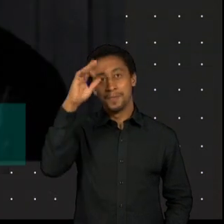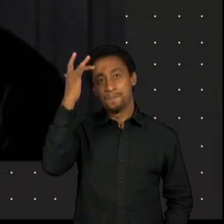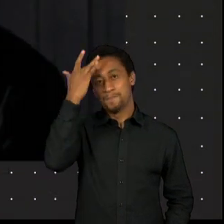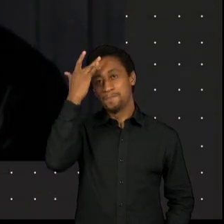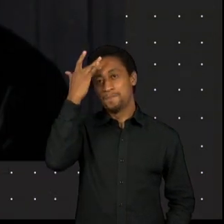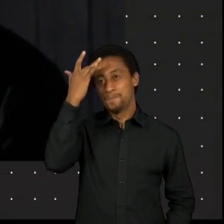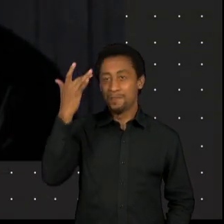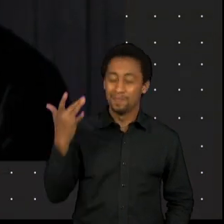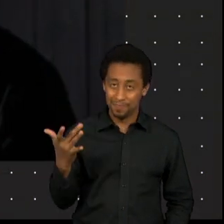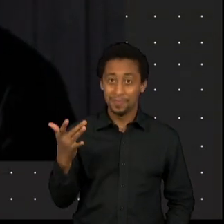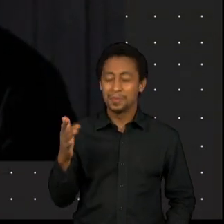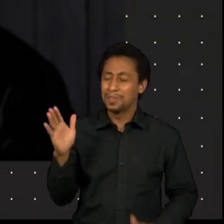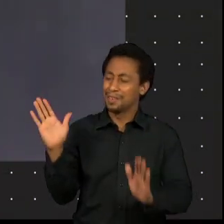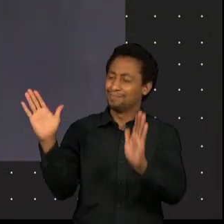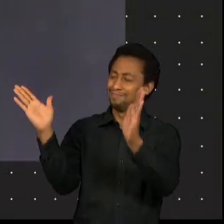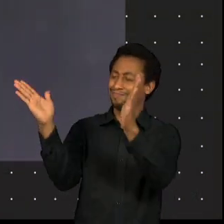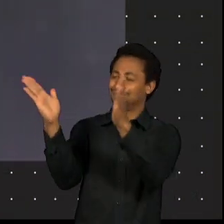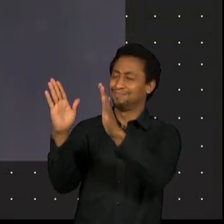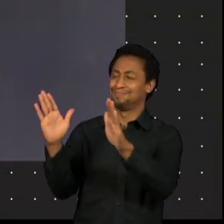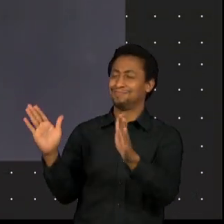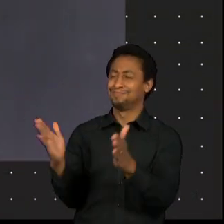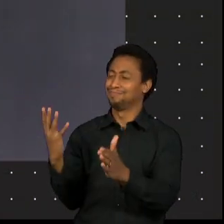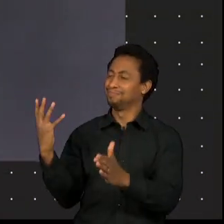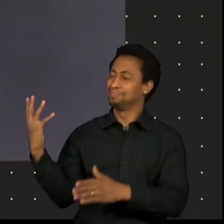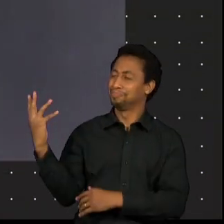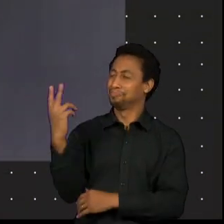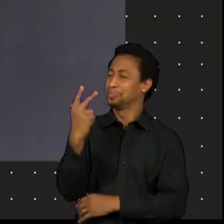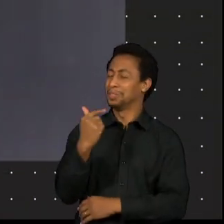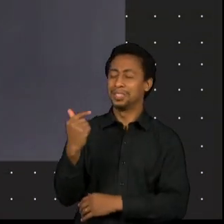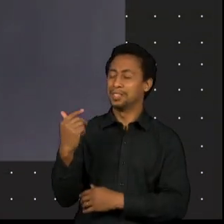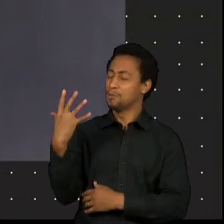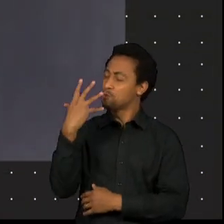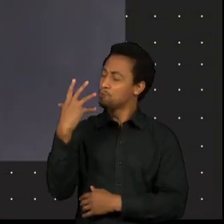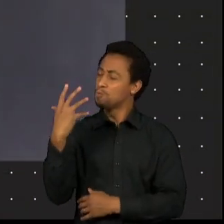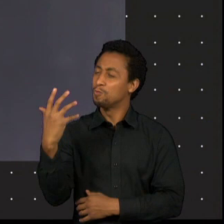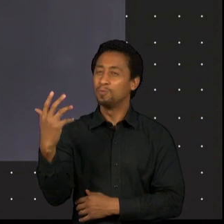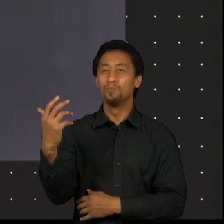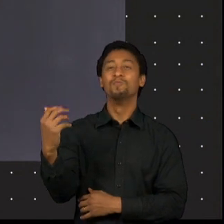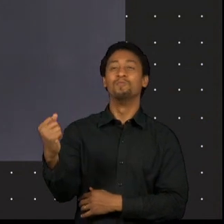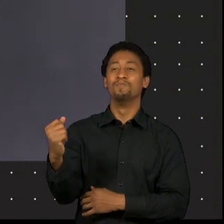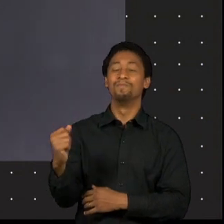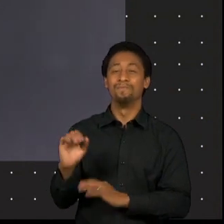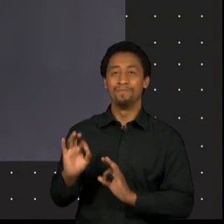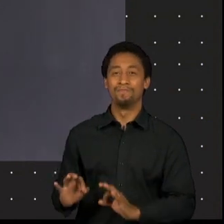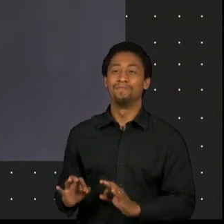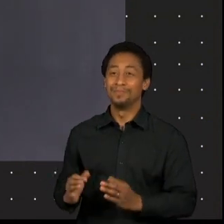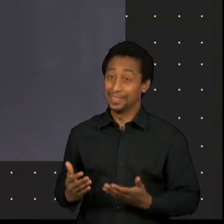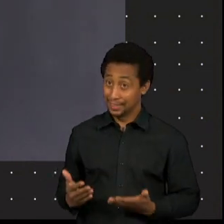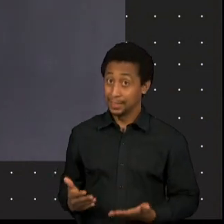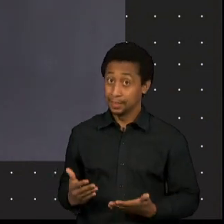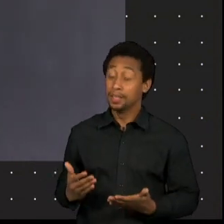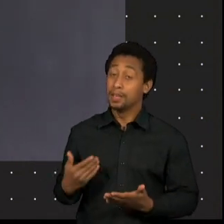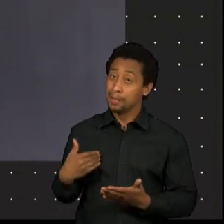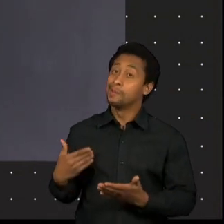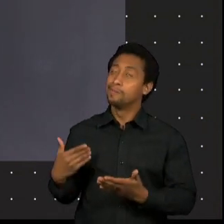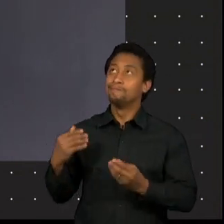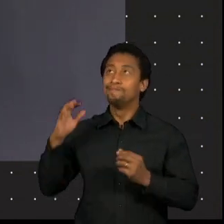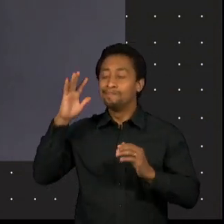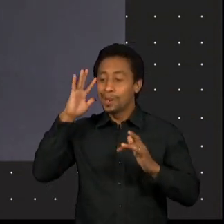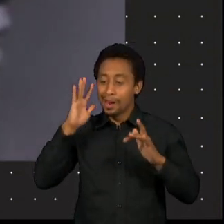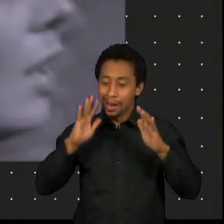aquela moça cândida, bonita, sedutora. E ela fez parte do meu imaginário